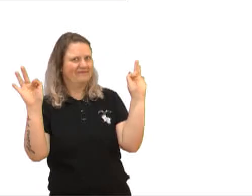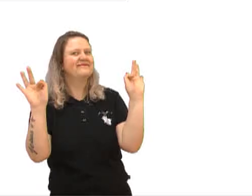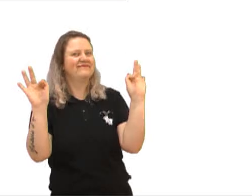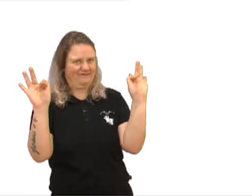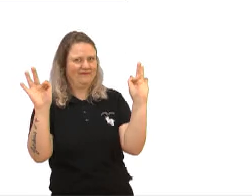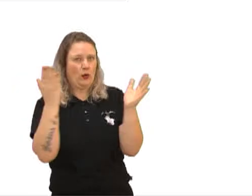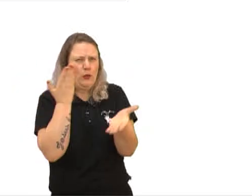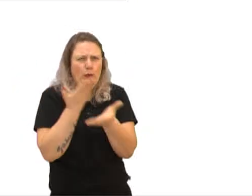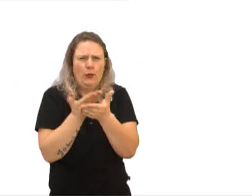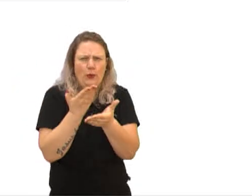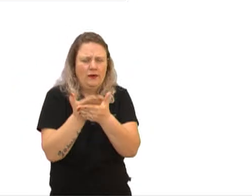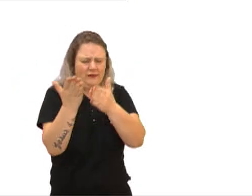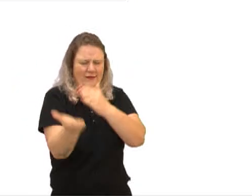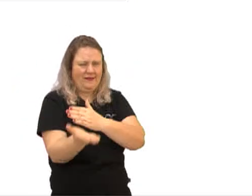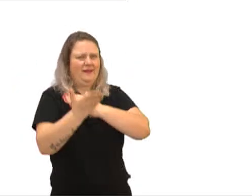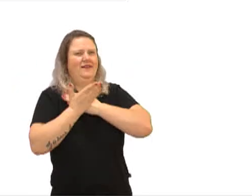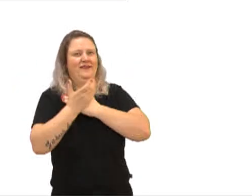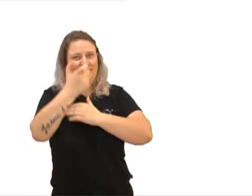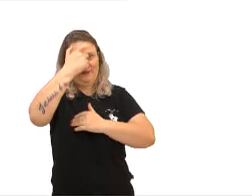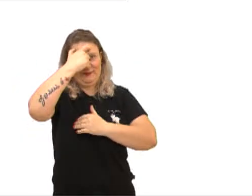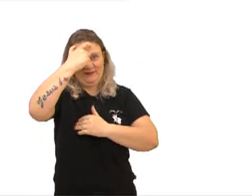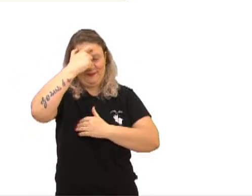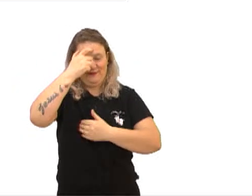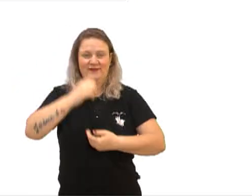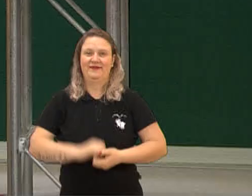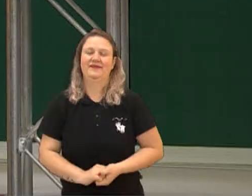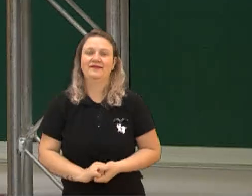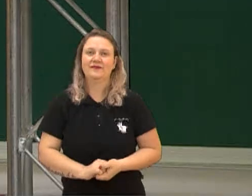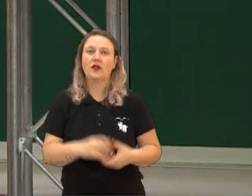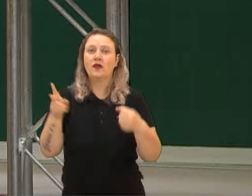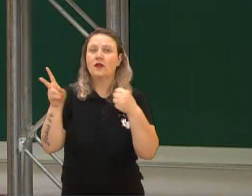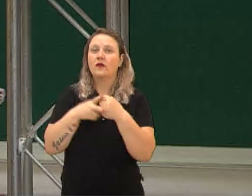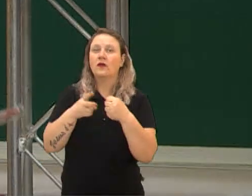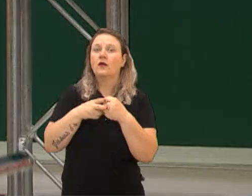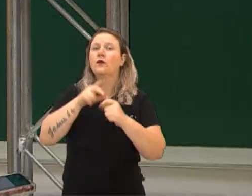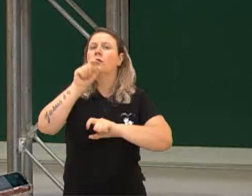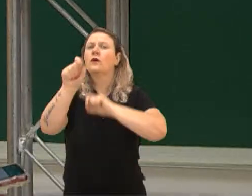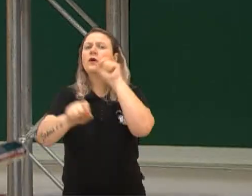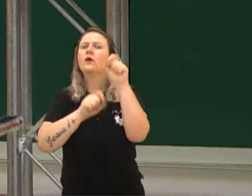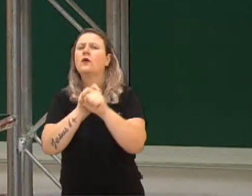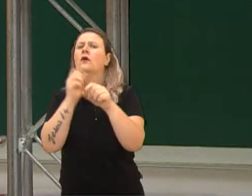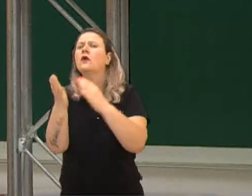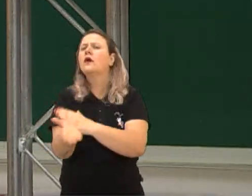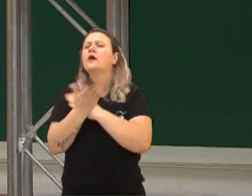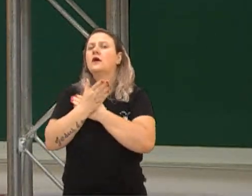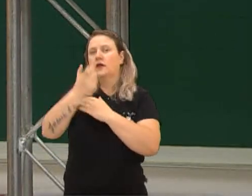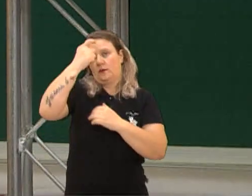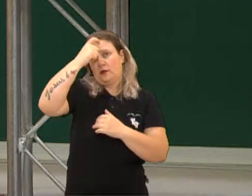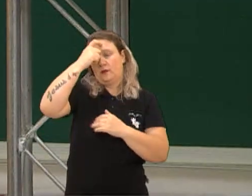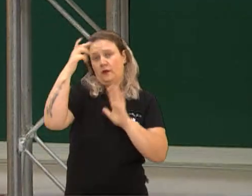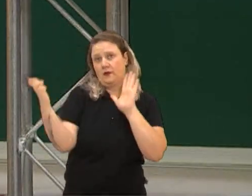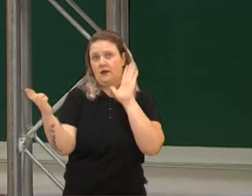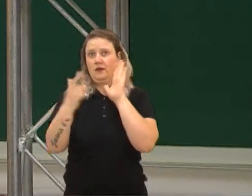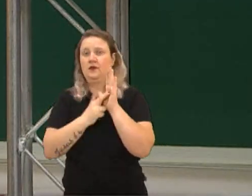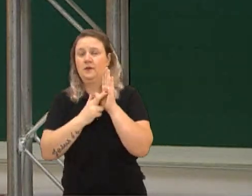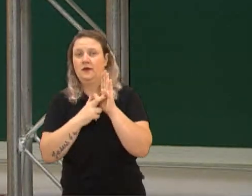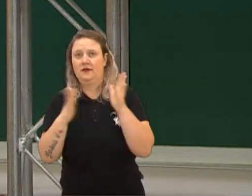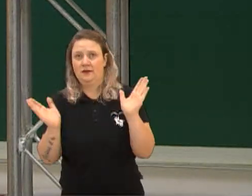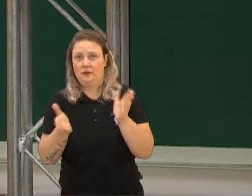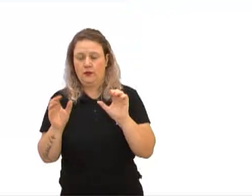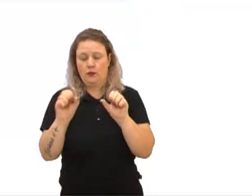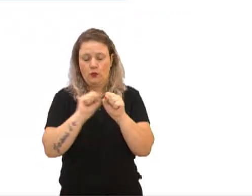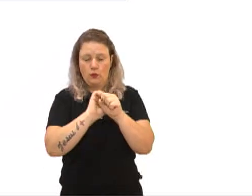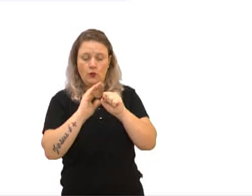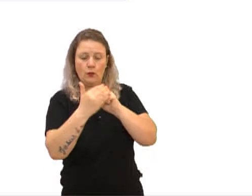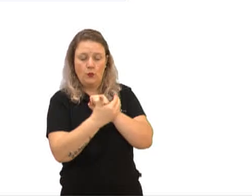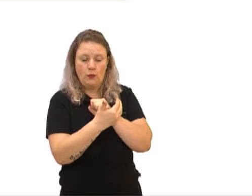O estudo faz bem para a mente. Eu converso com o verbo o que faz bem para a mente e eu tenho a resposta ali do meu sujeito,